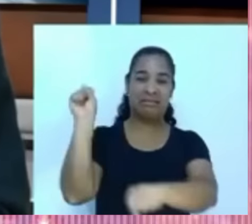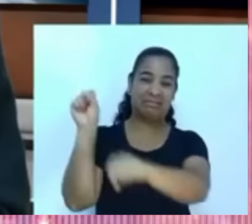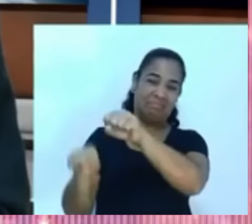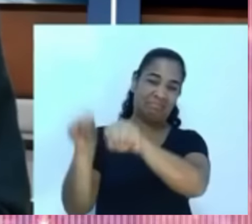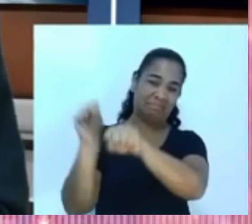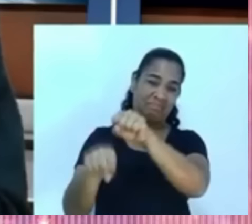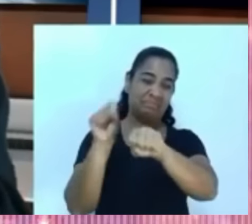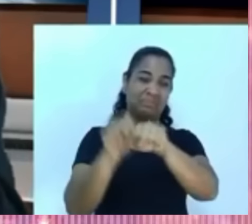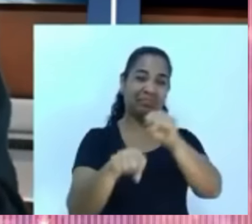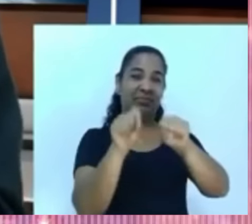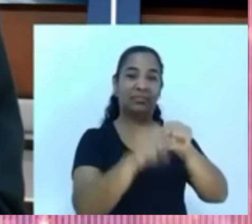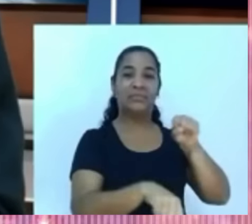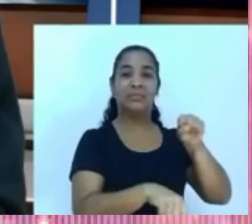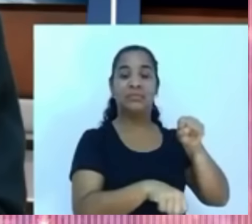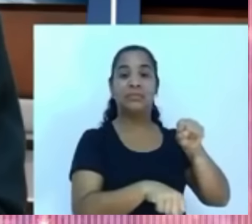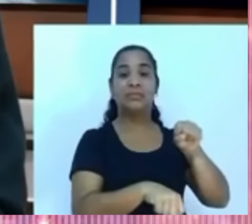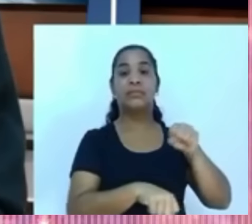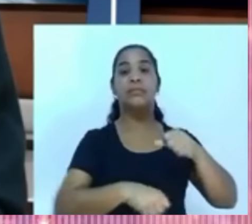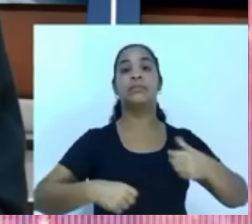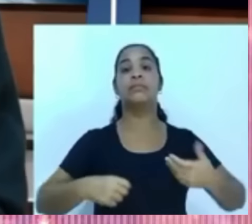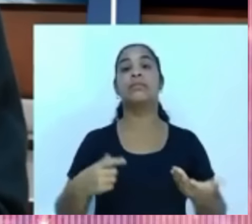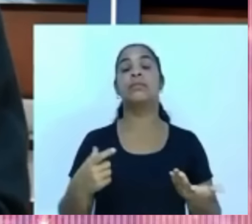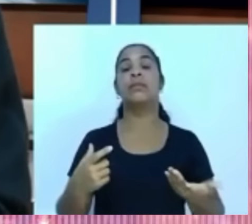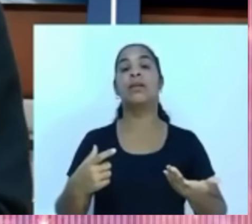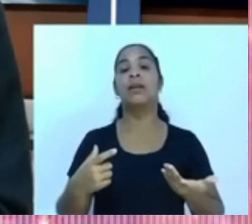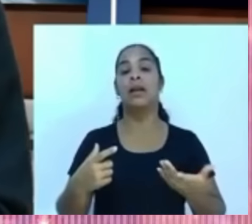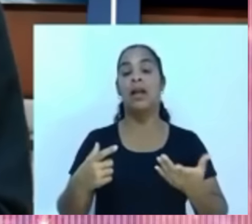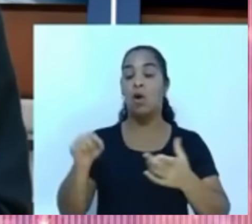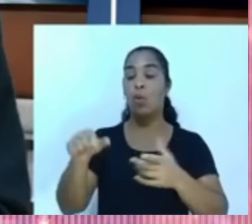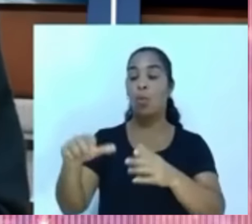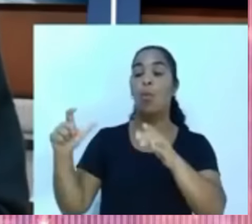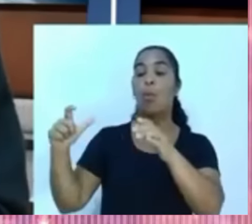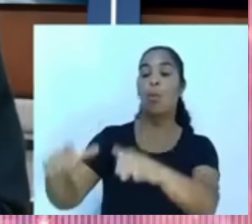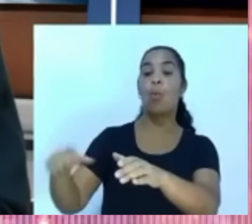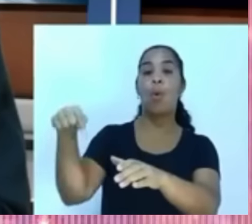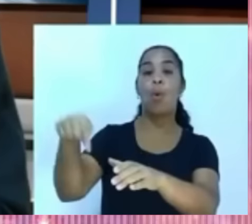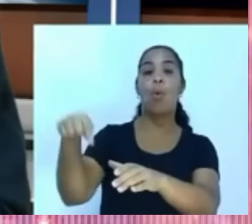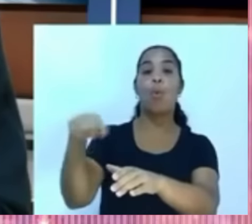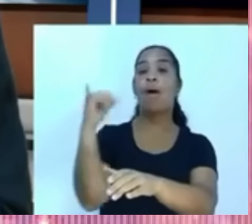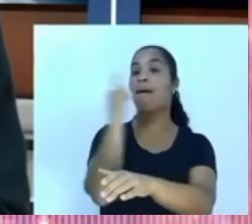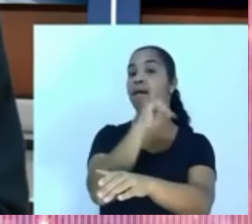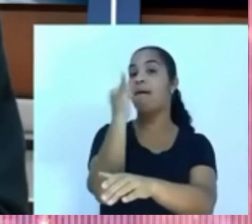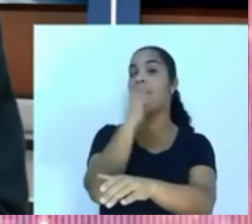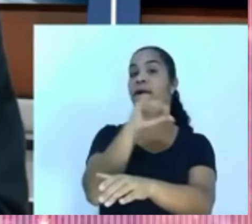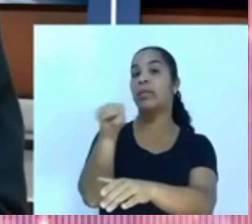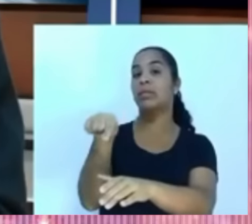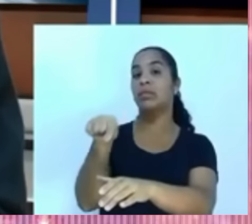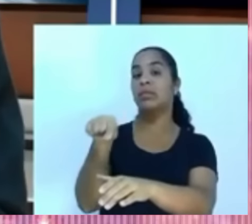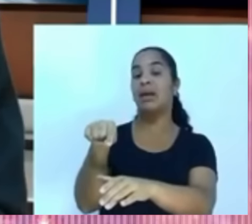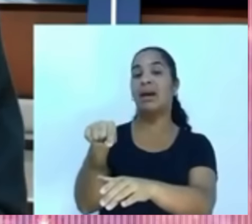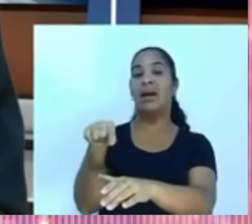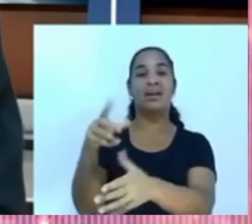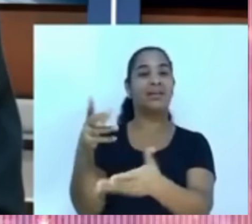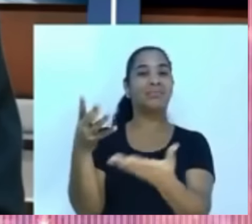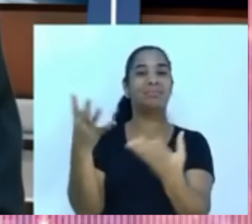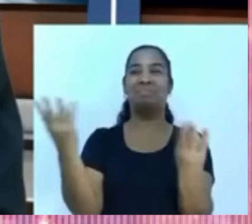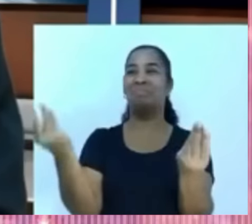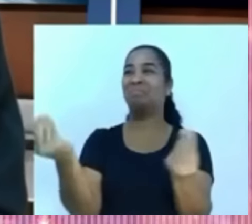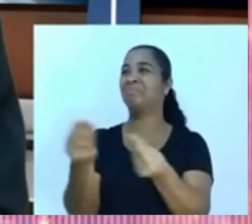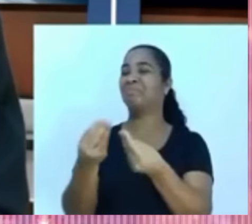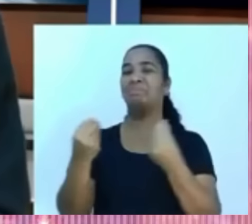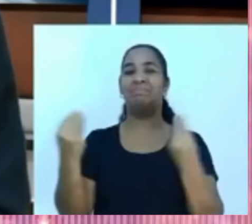atravessarem em uma modesta Aldeia da Itália a situação terrível de haverem perdido